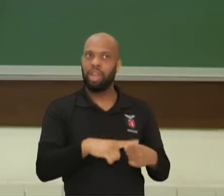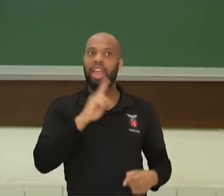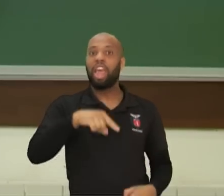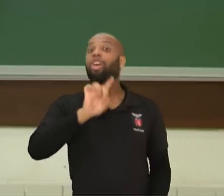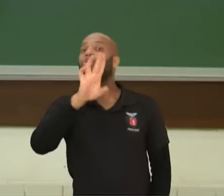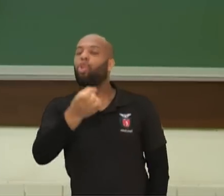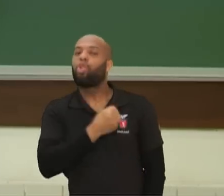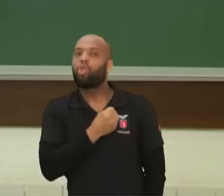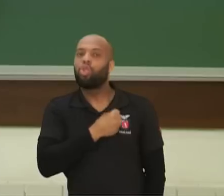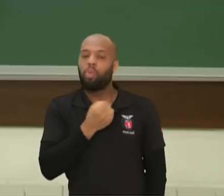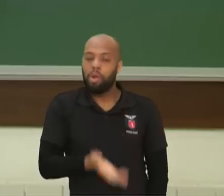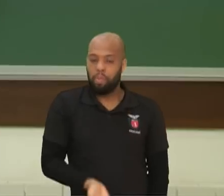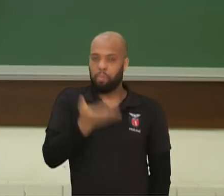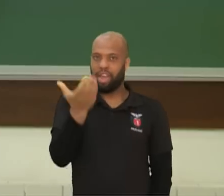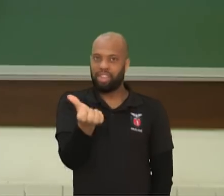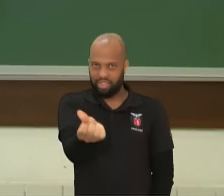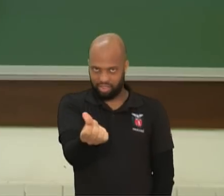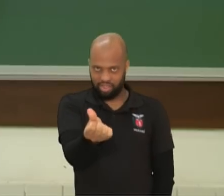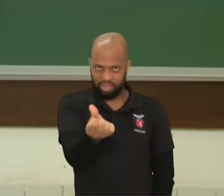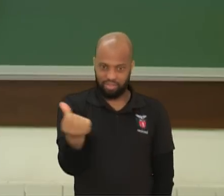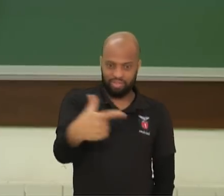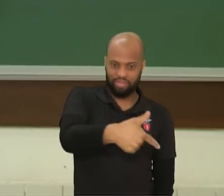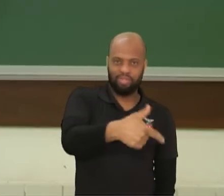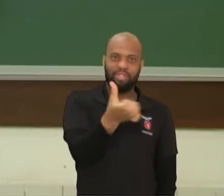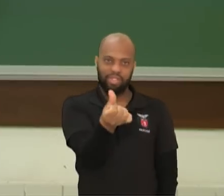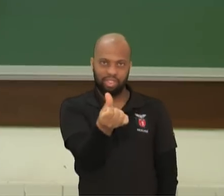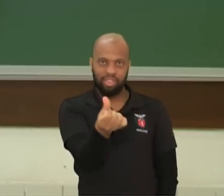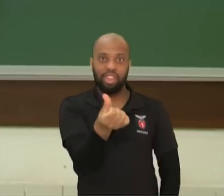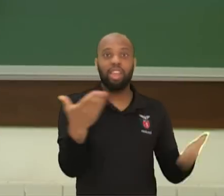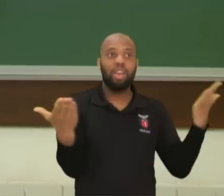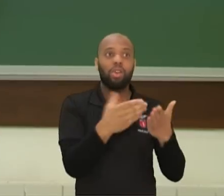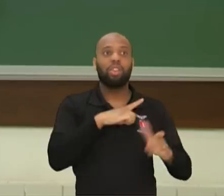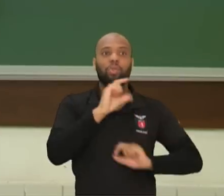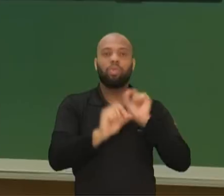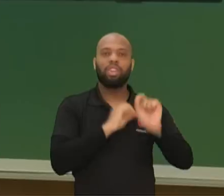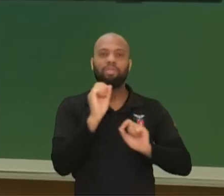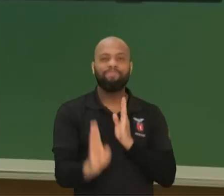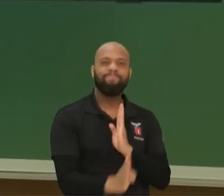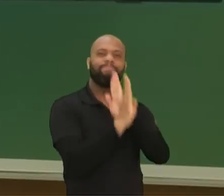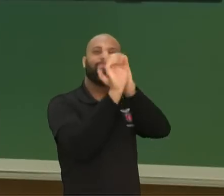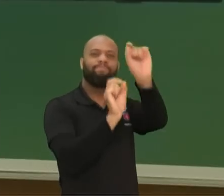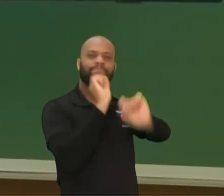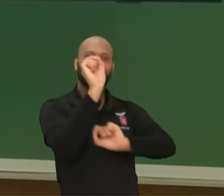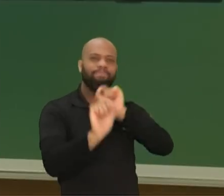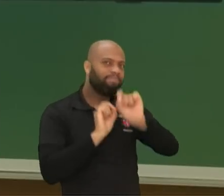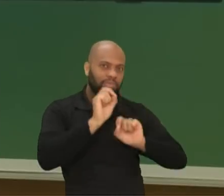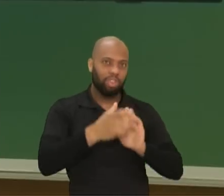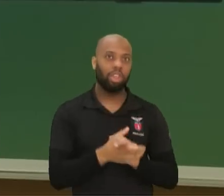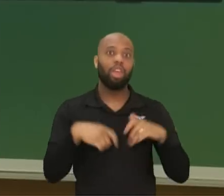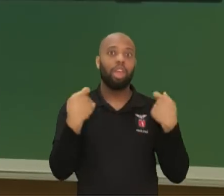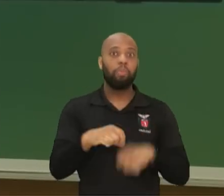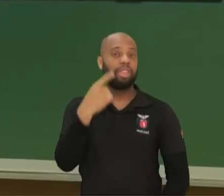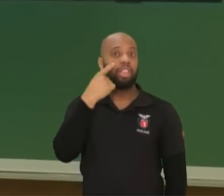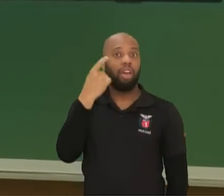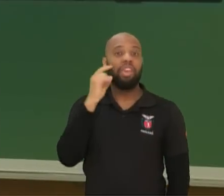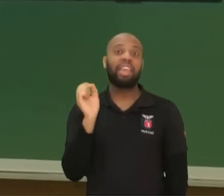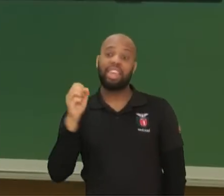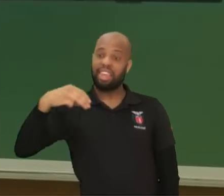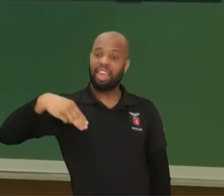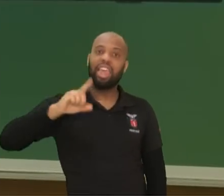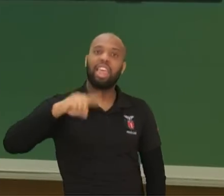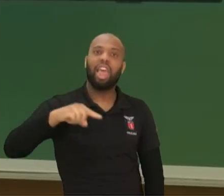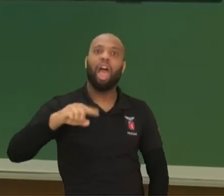6. Agora, dentro desses maiores que 6, eu vou identificar, certo? Quem